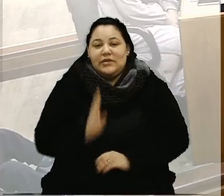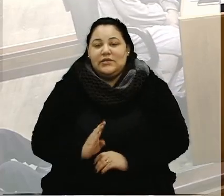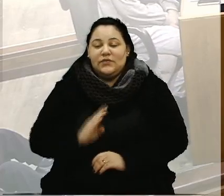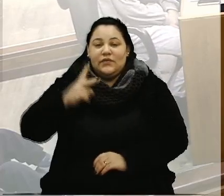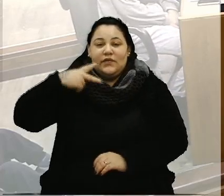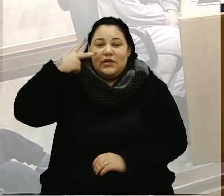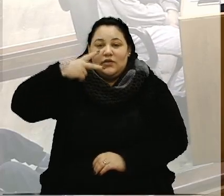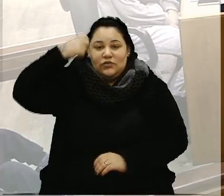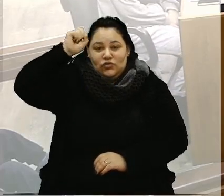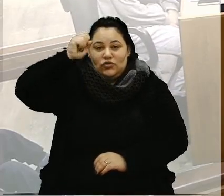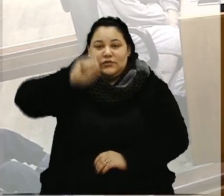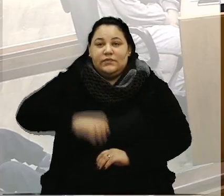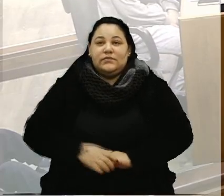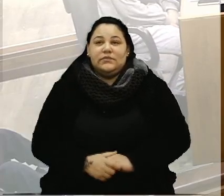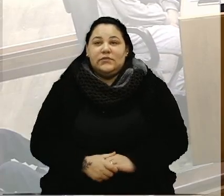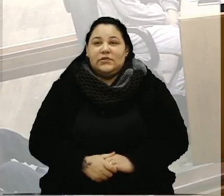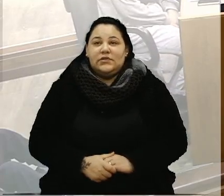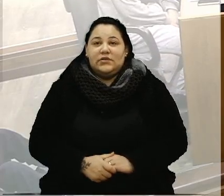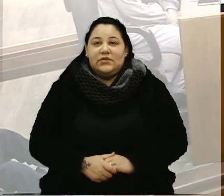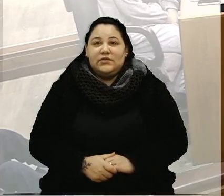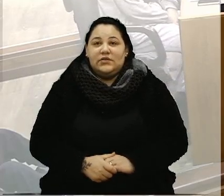Xuxa.